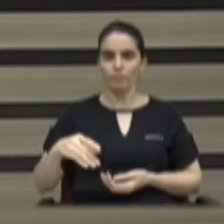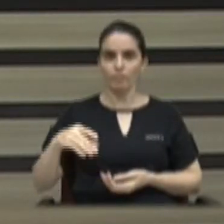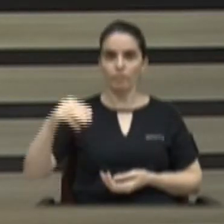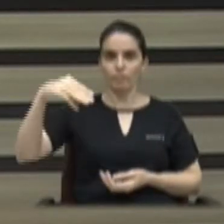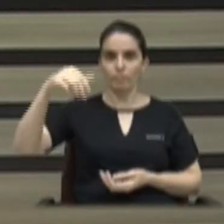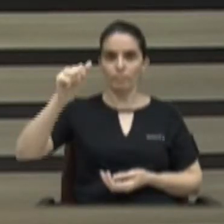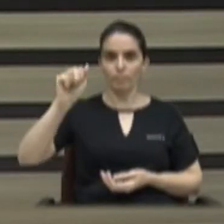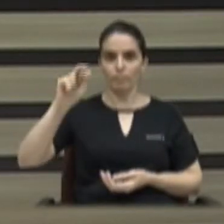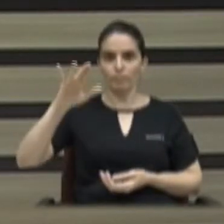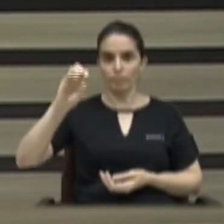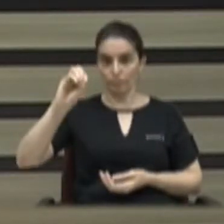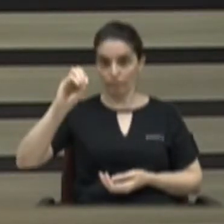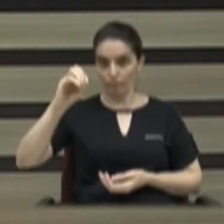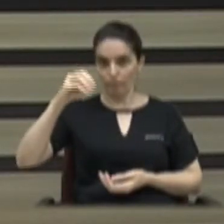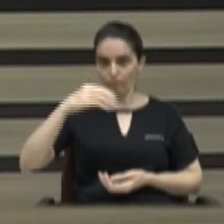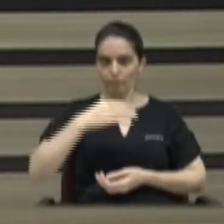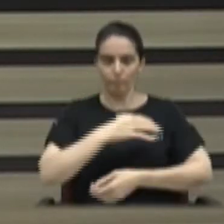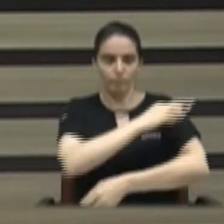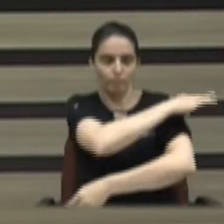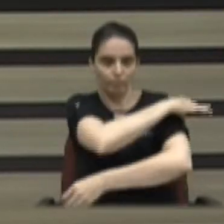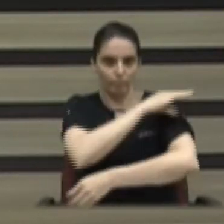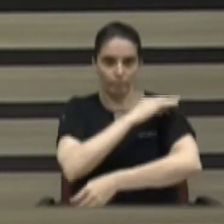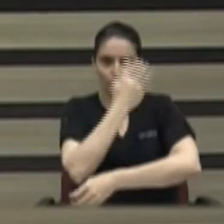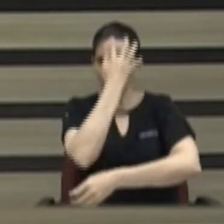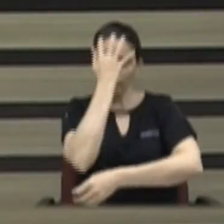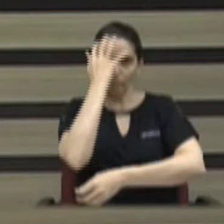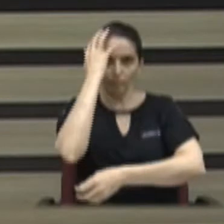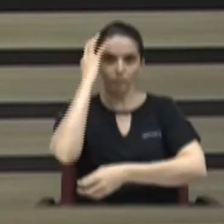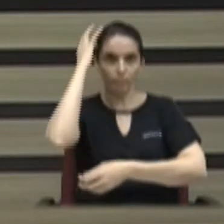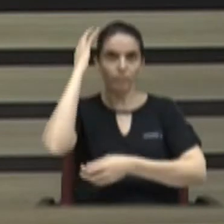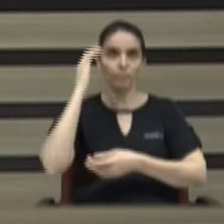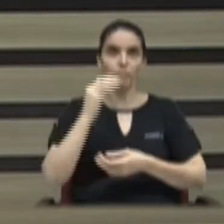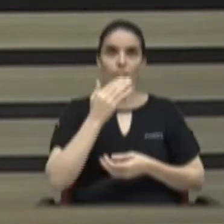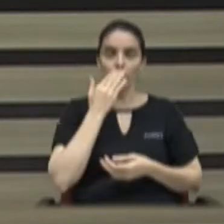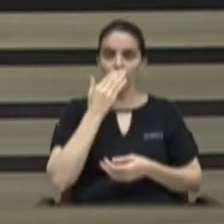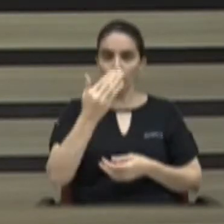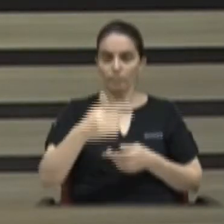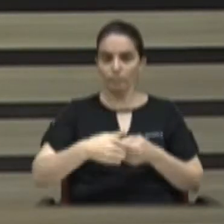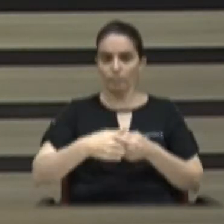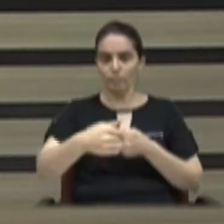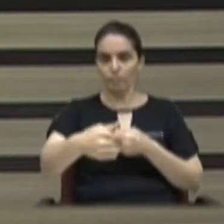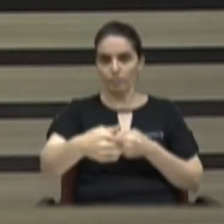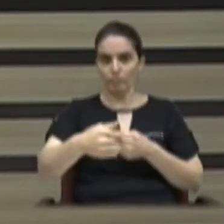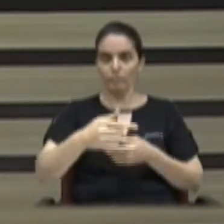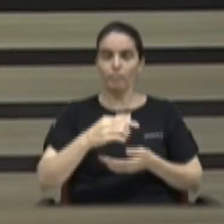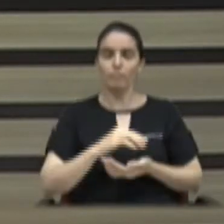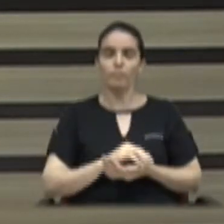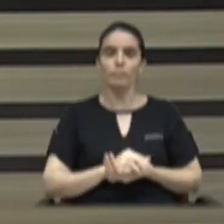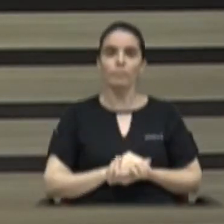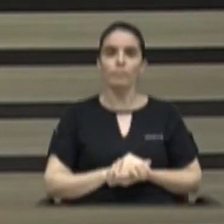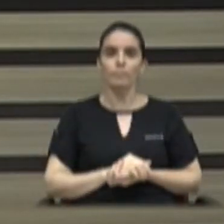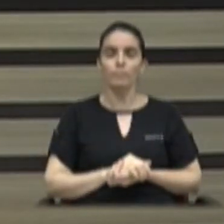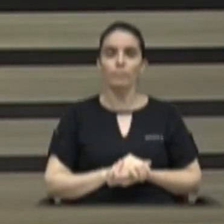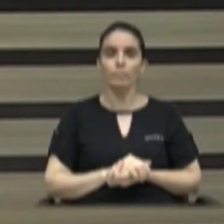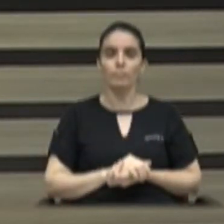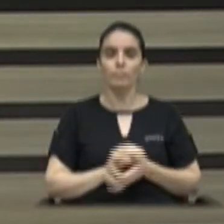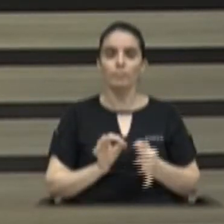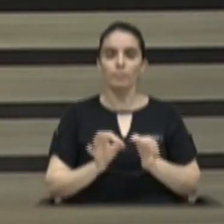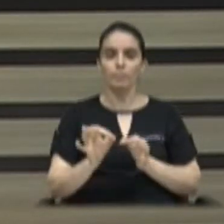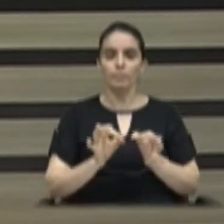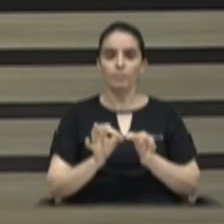Mário Celso Subotion, prefeito municipal. Prefeito municipal está pedindo adiamento por duas sessões do